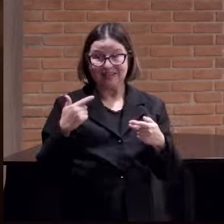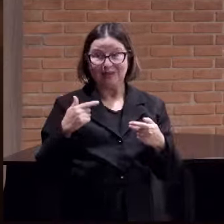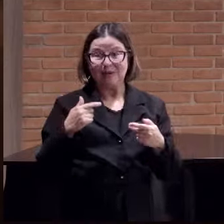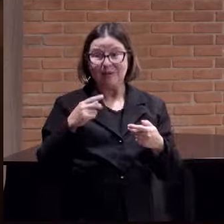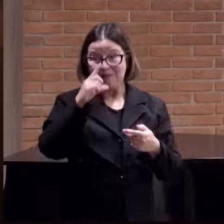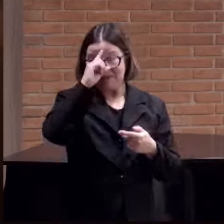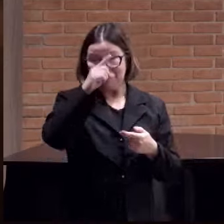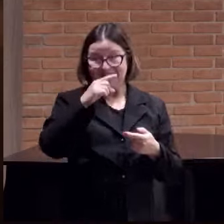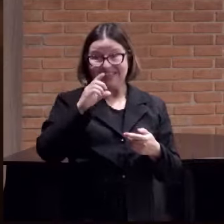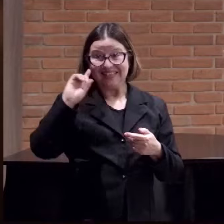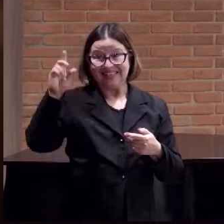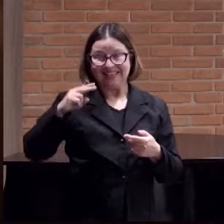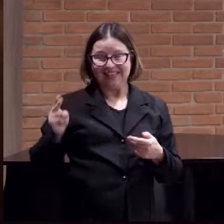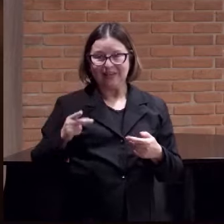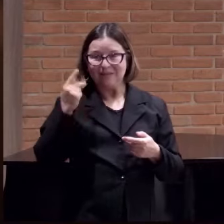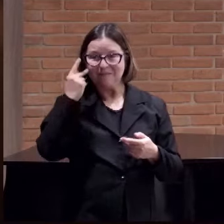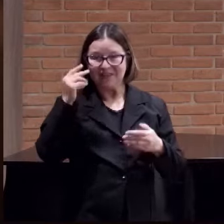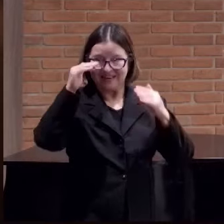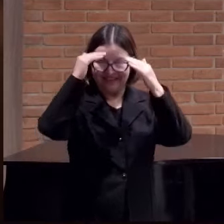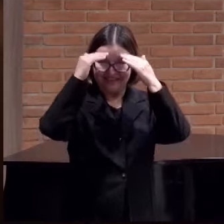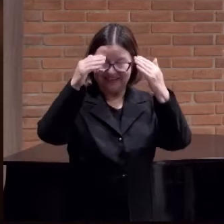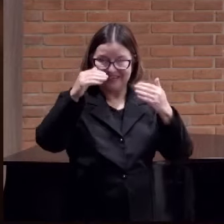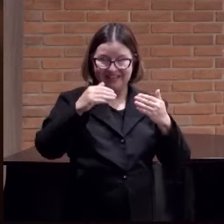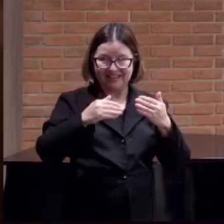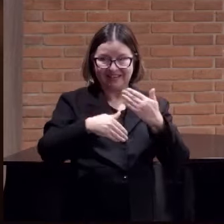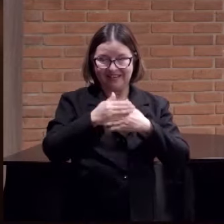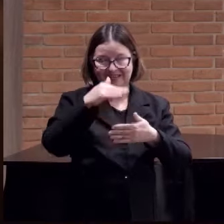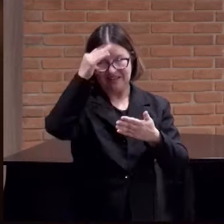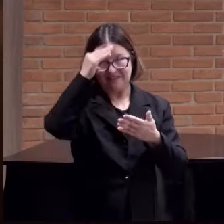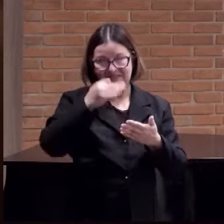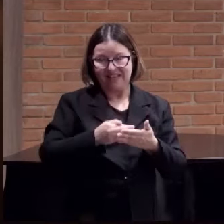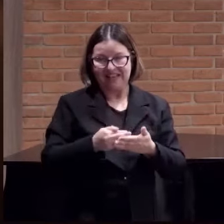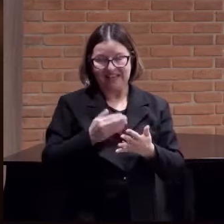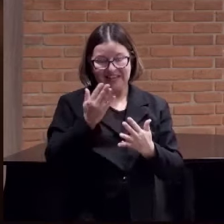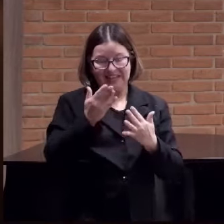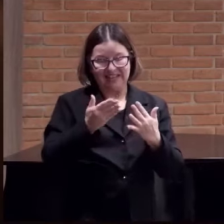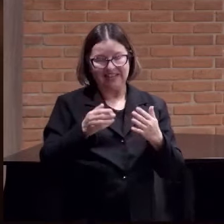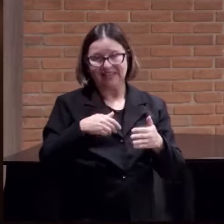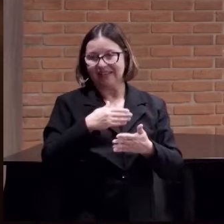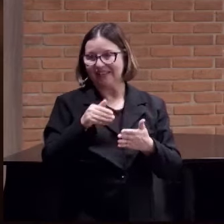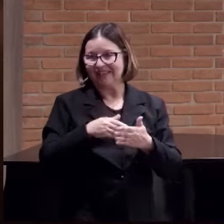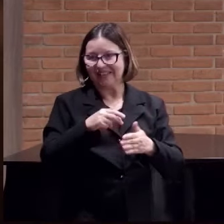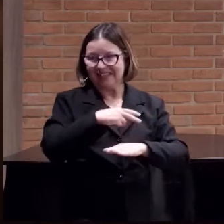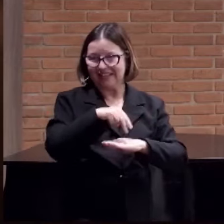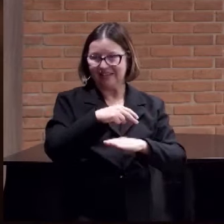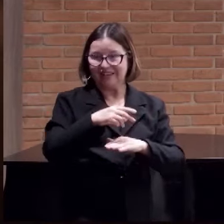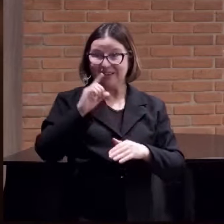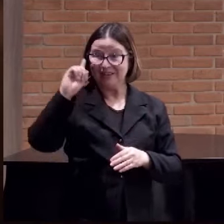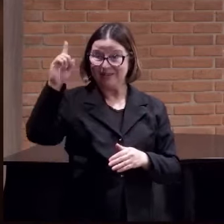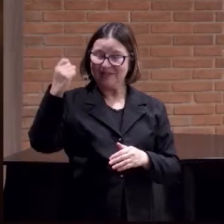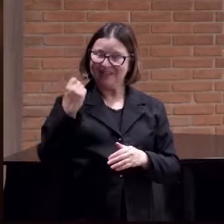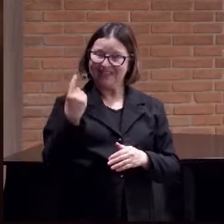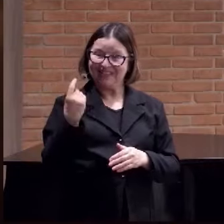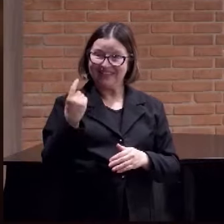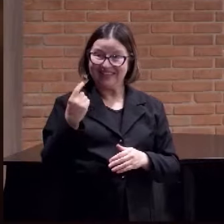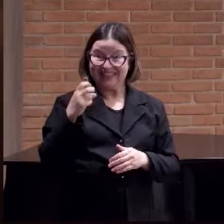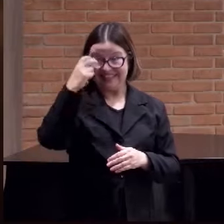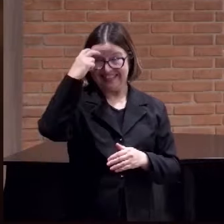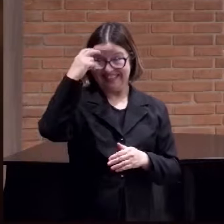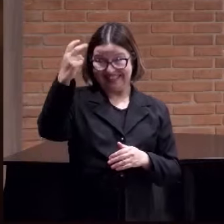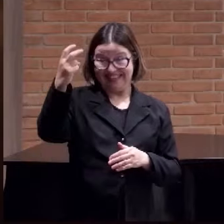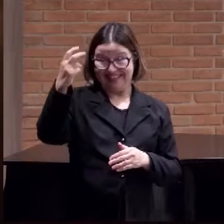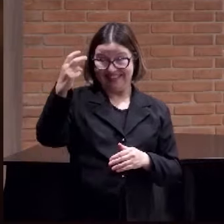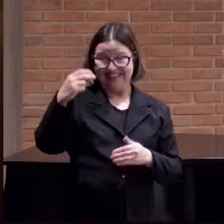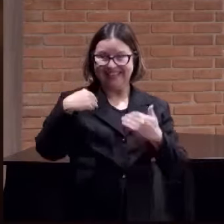eterno, para a obediência por fé entre todas as nações. Ao Deus único e sábio